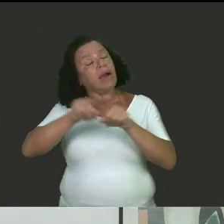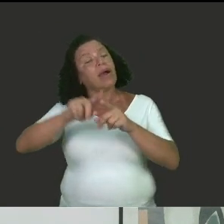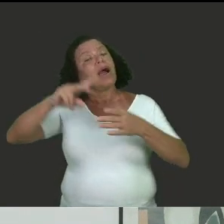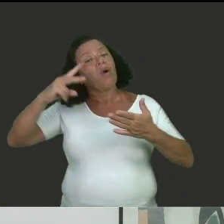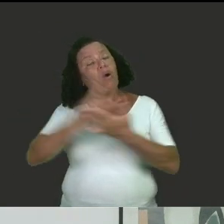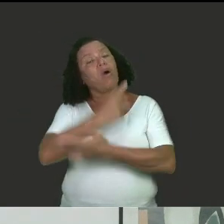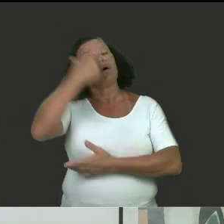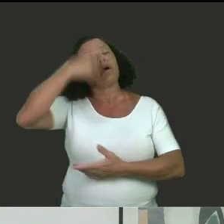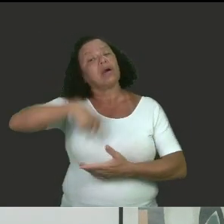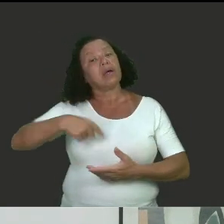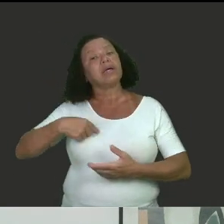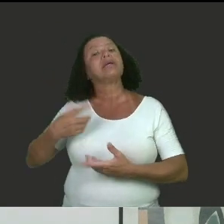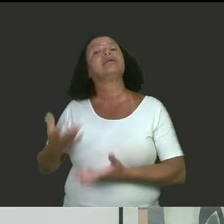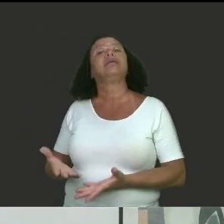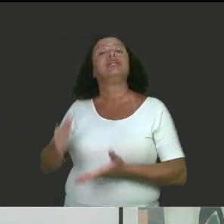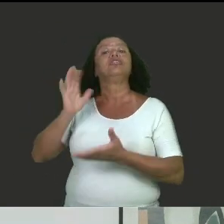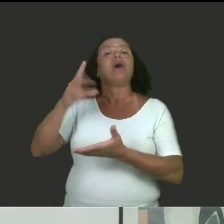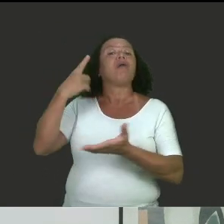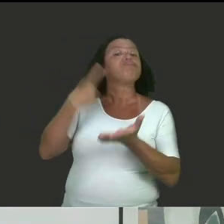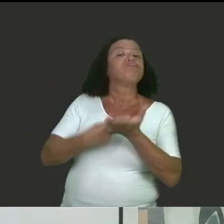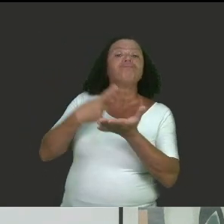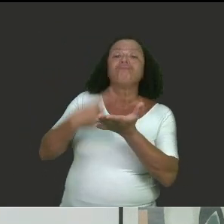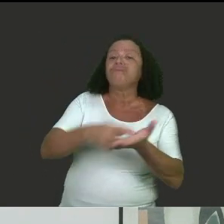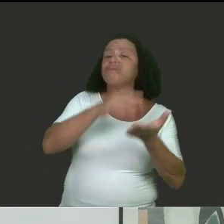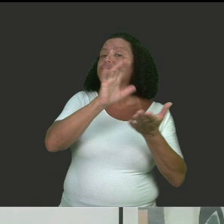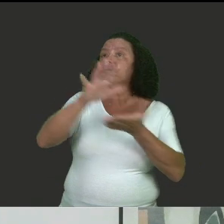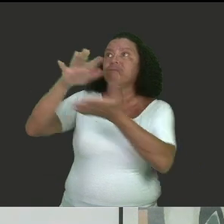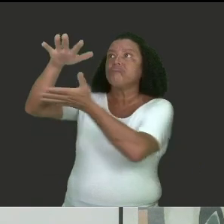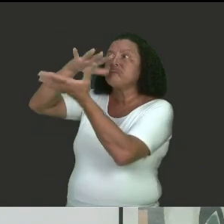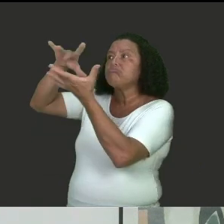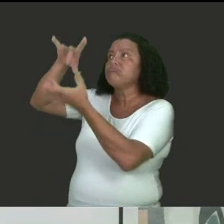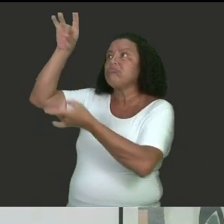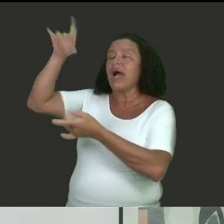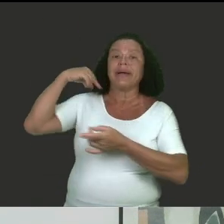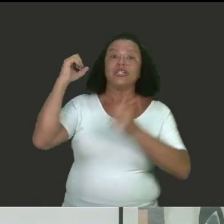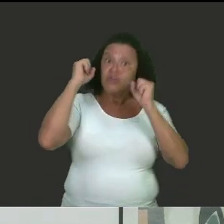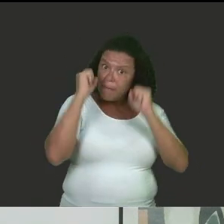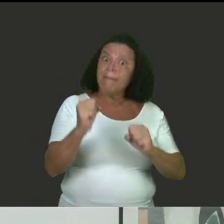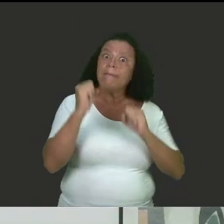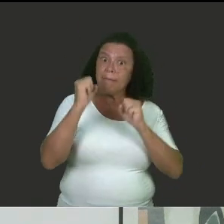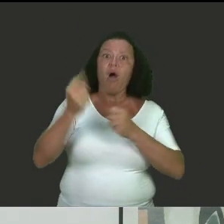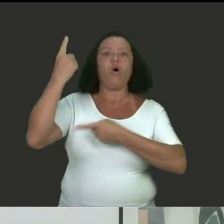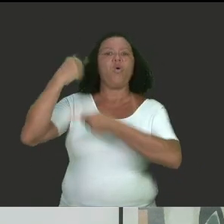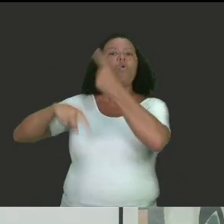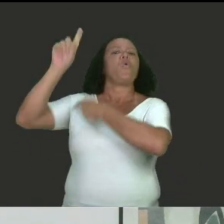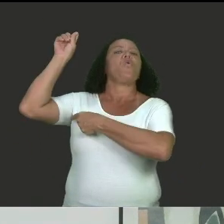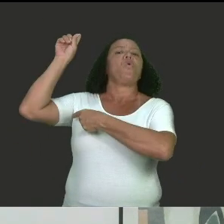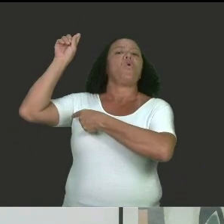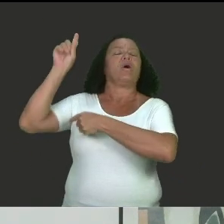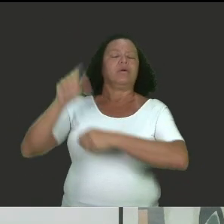são trazidas para nós, para que a gente possa realmente evoluir.